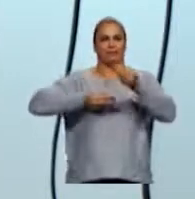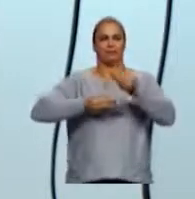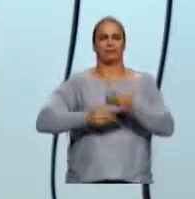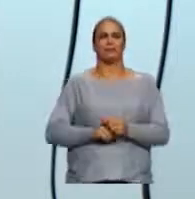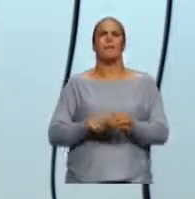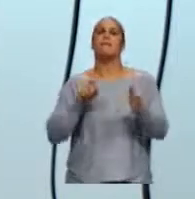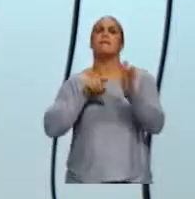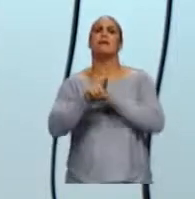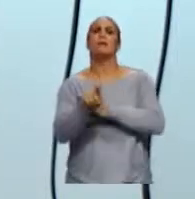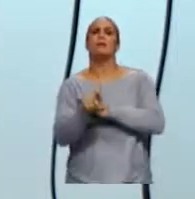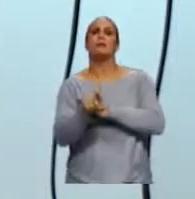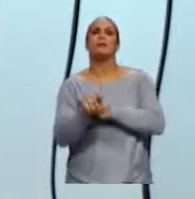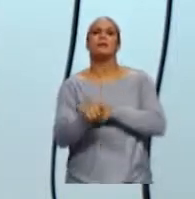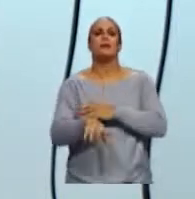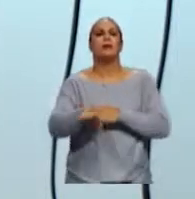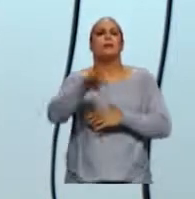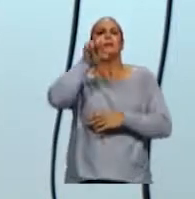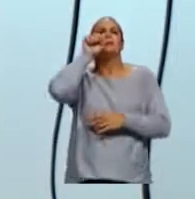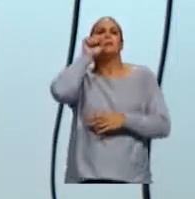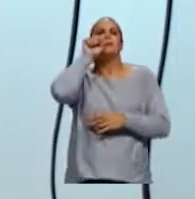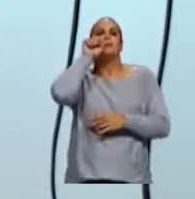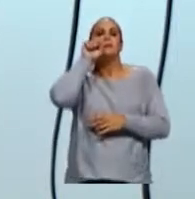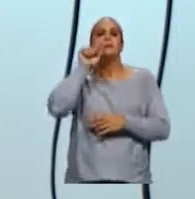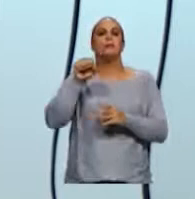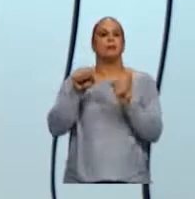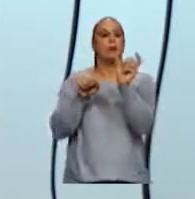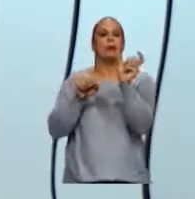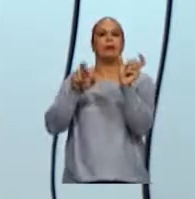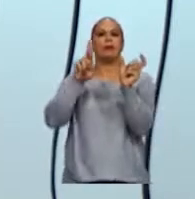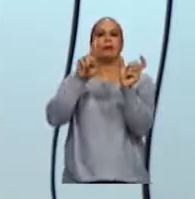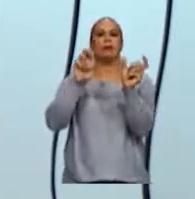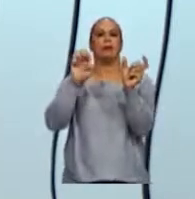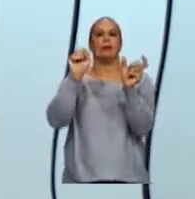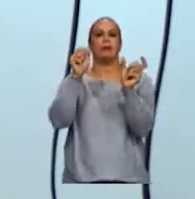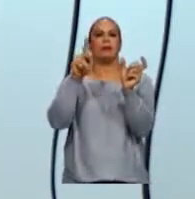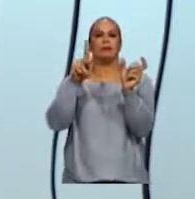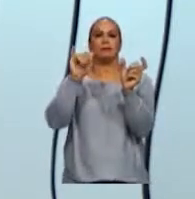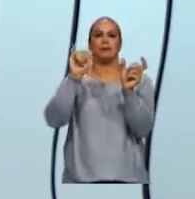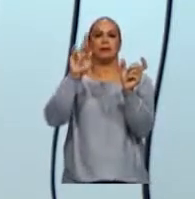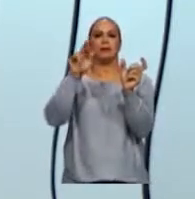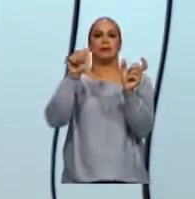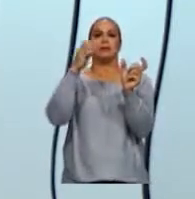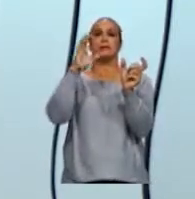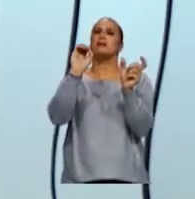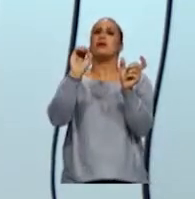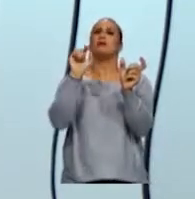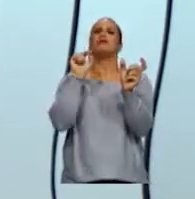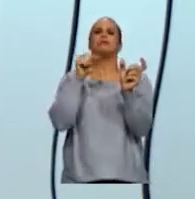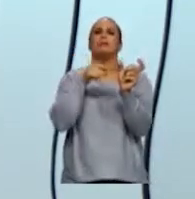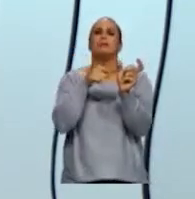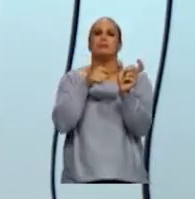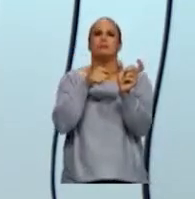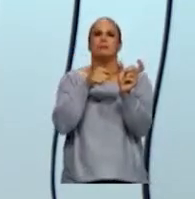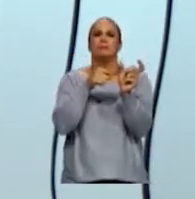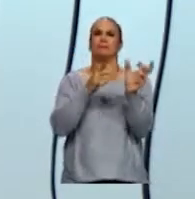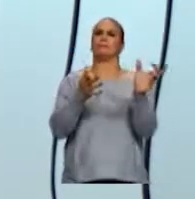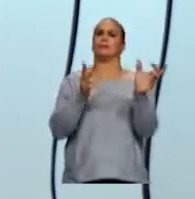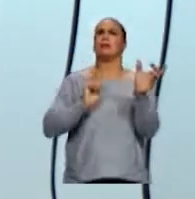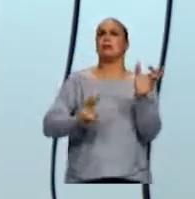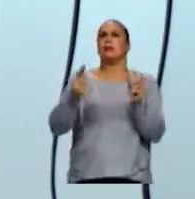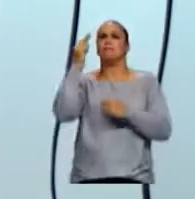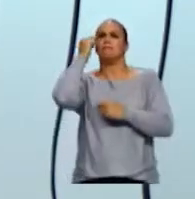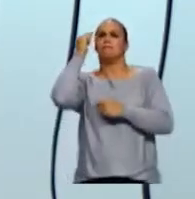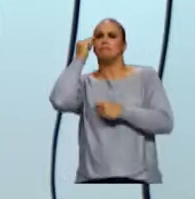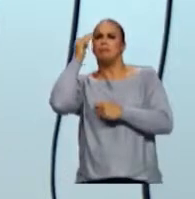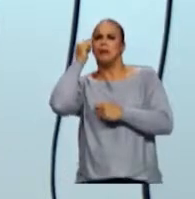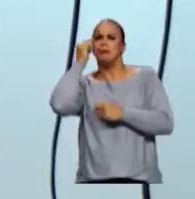Geralmente, quando a gente pergunta o que é respiração, logo vem em mente troca gasosa. E realmente, a respiração,